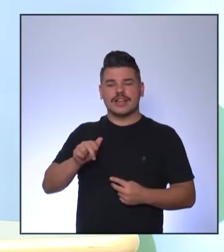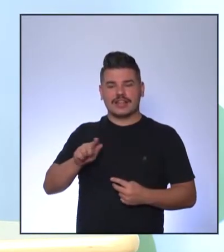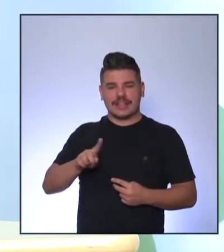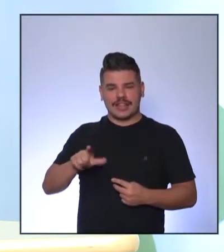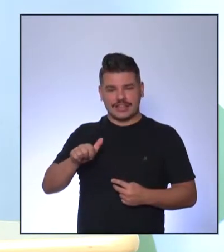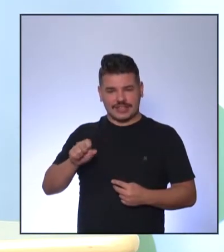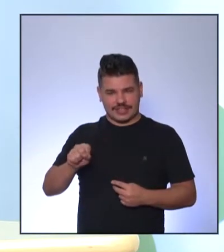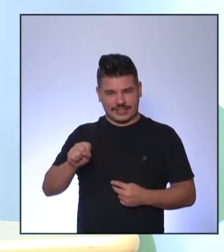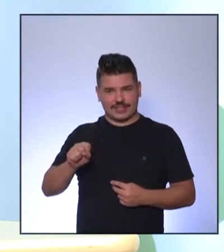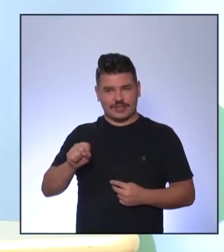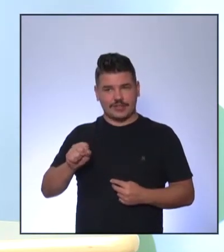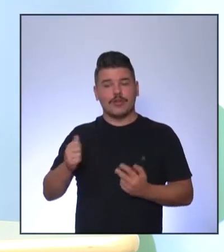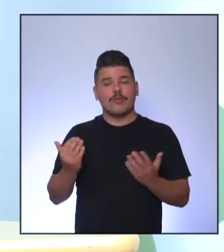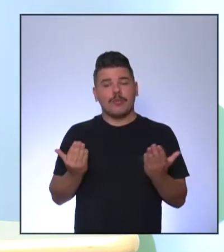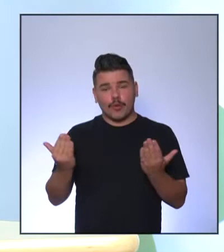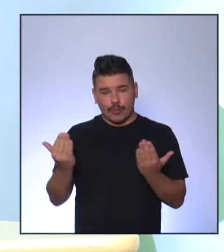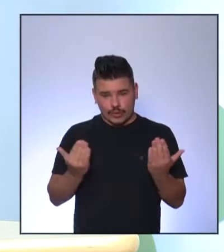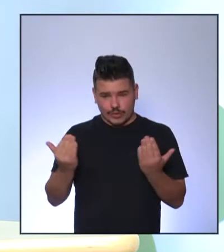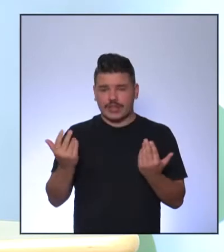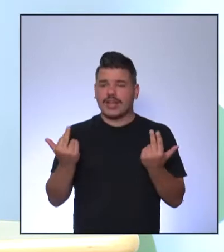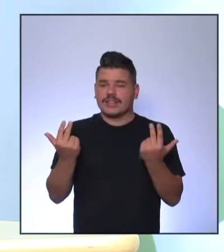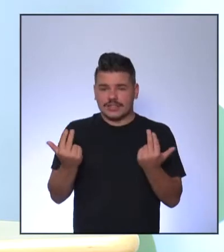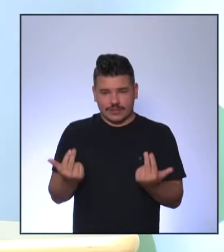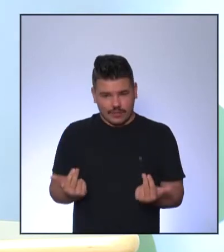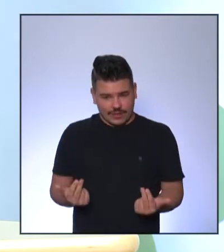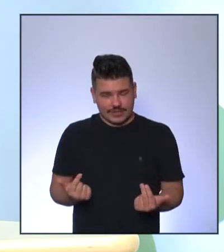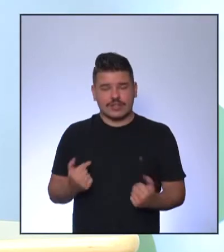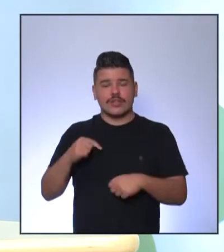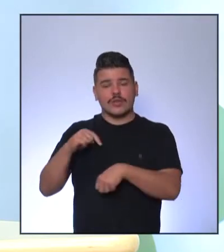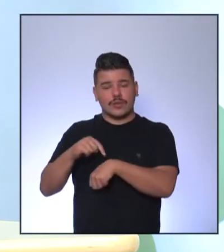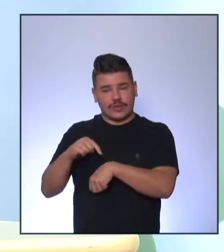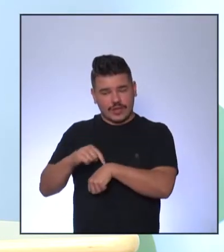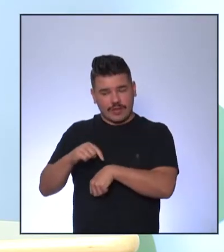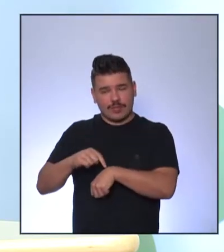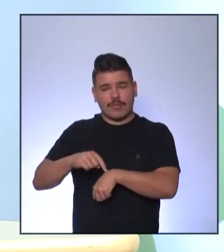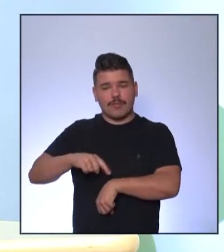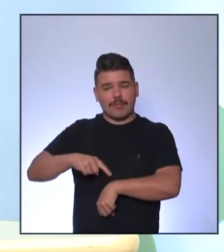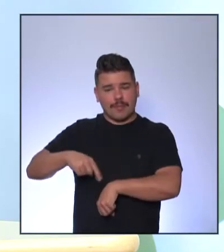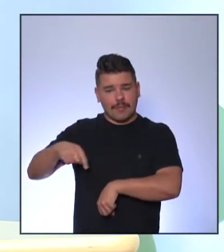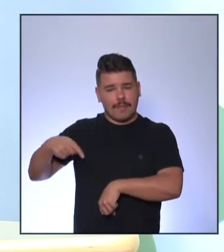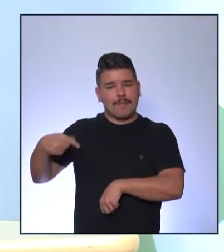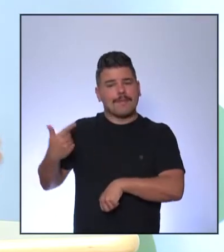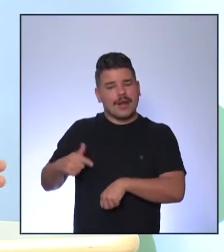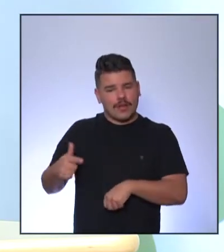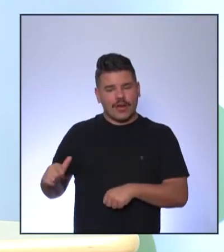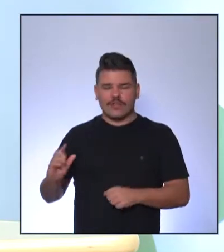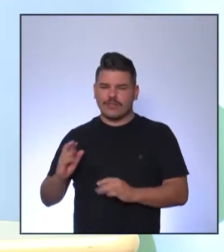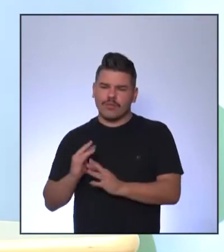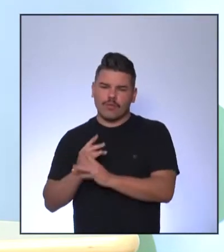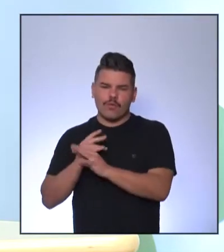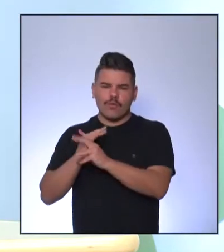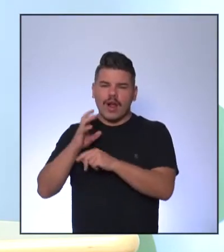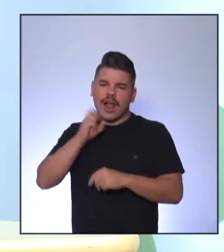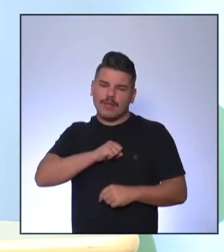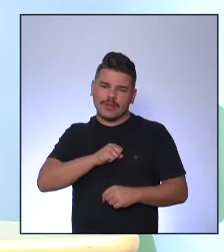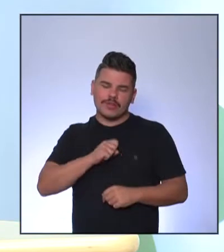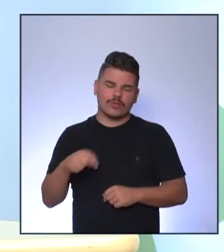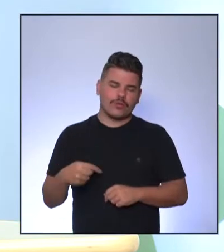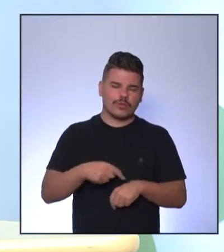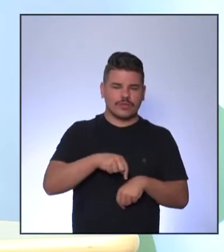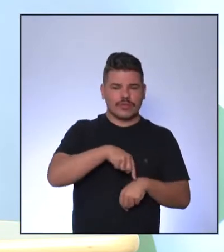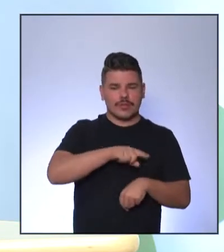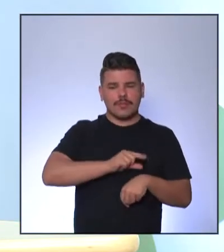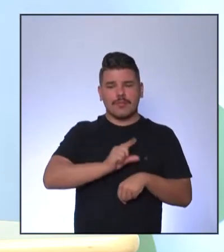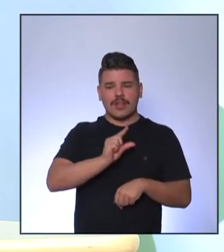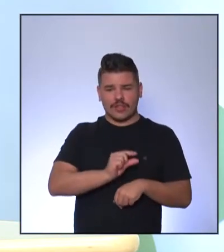Se o meu tempo for muito longo, se o meu tempo for grande, eu tive uma rapidez muito pequena, a minha reação ela não foi rápida. Agora, se o meu tempo